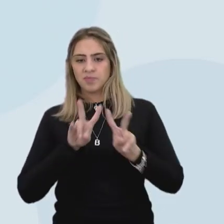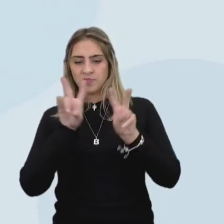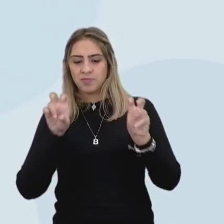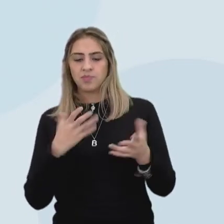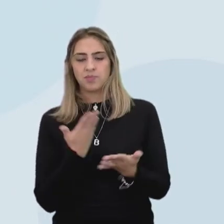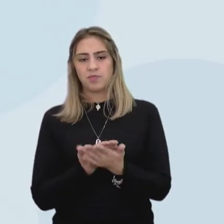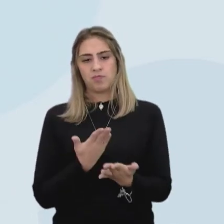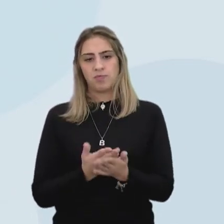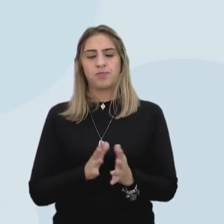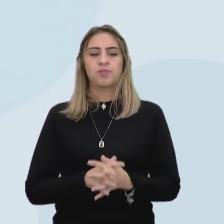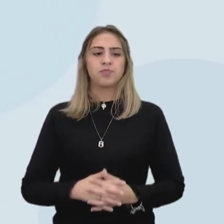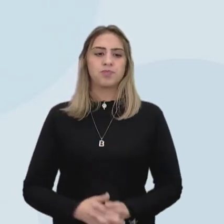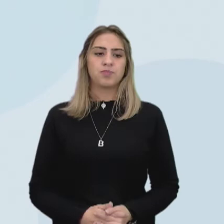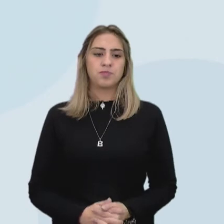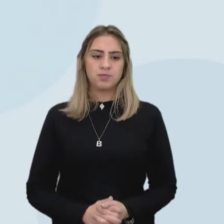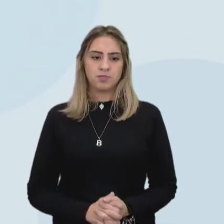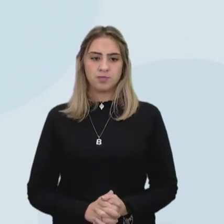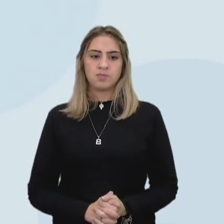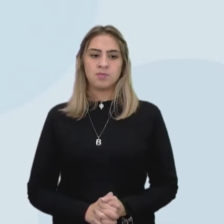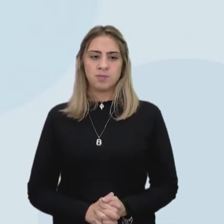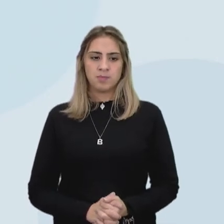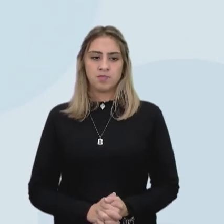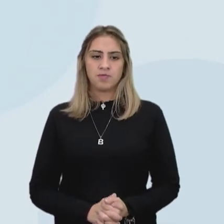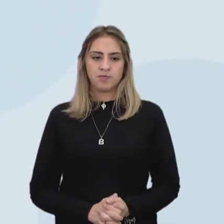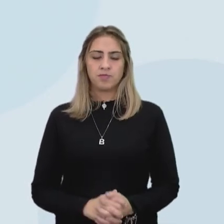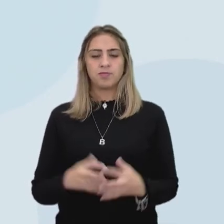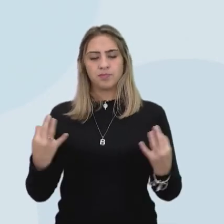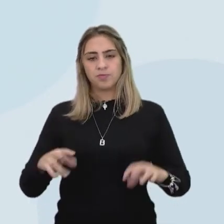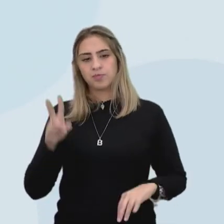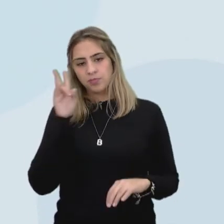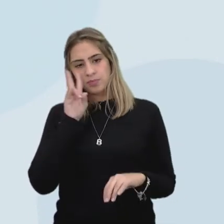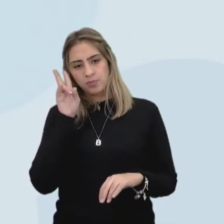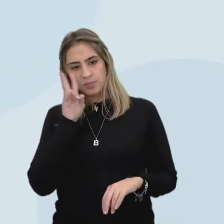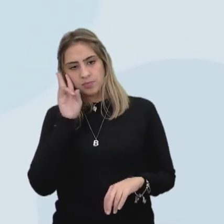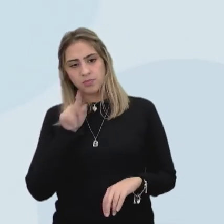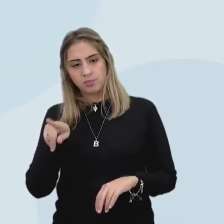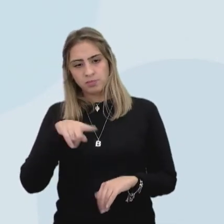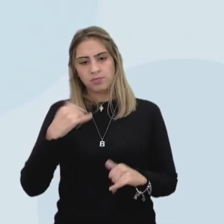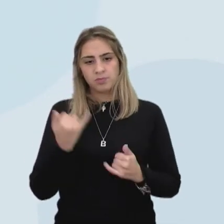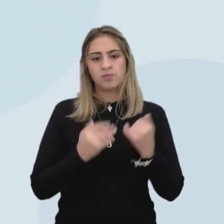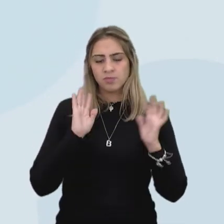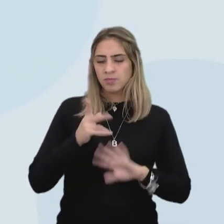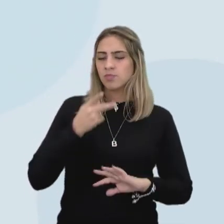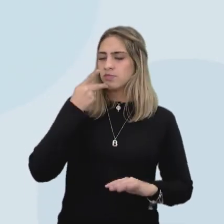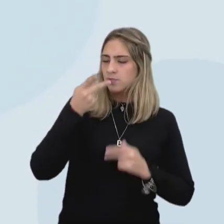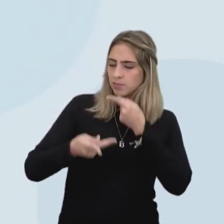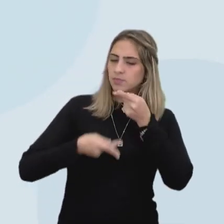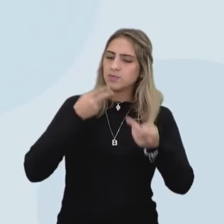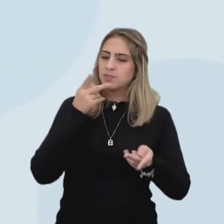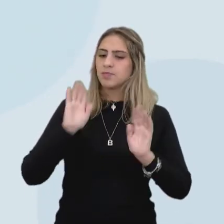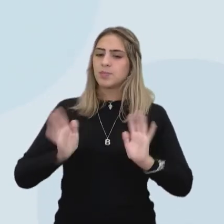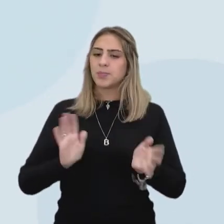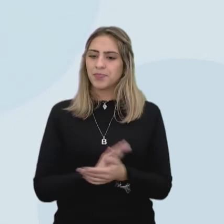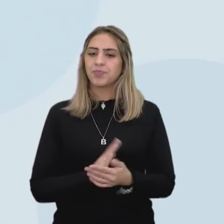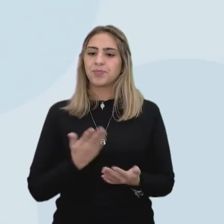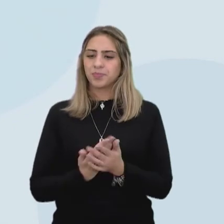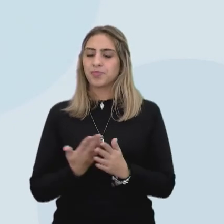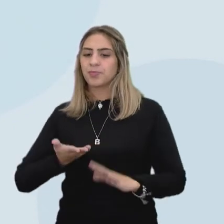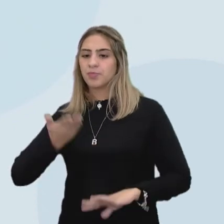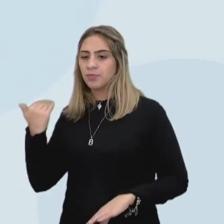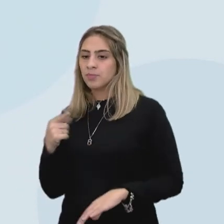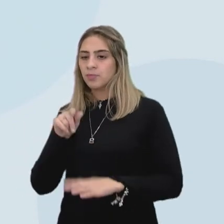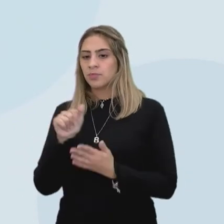sistematizando os temas estudados. Tá certo? Lembrando que esse game já foi falado já, né, em aulas anteriores